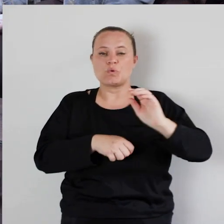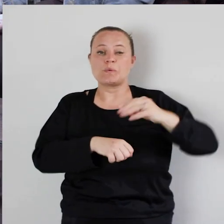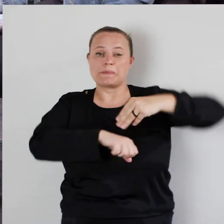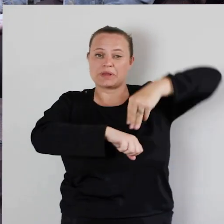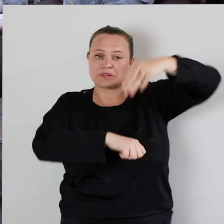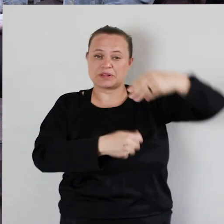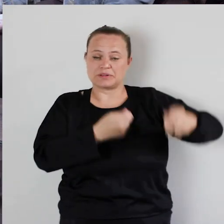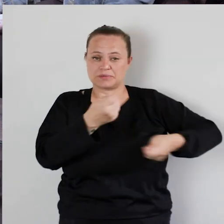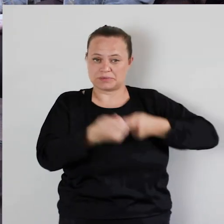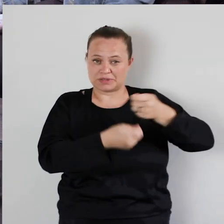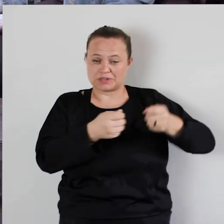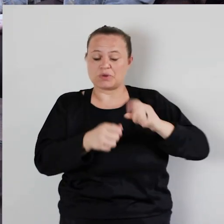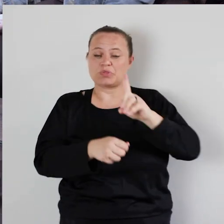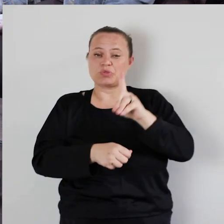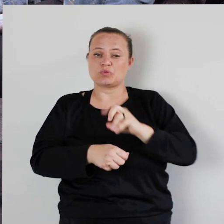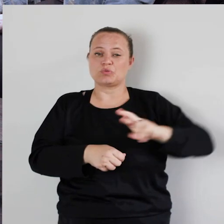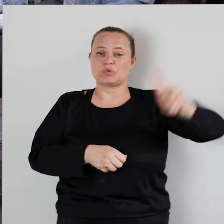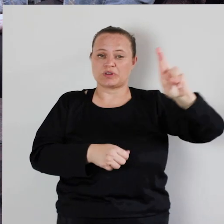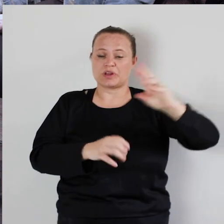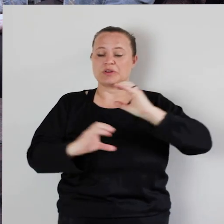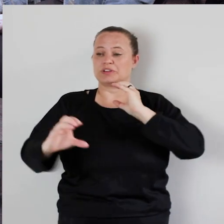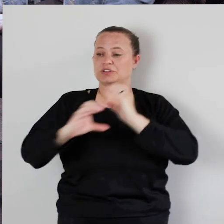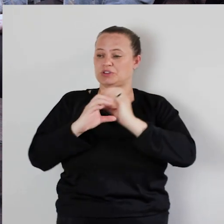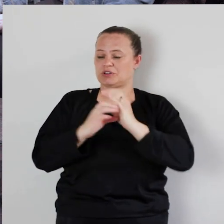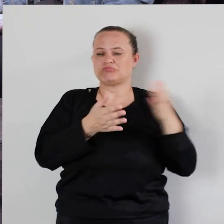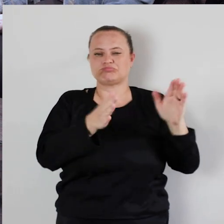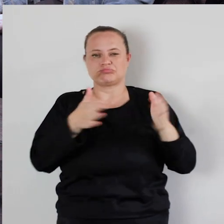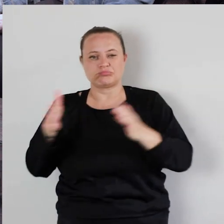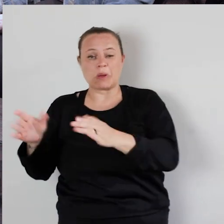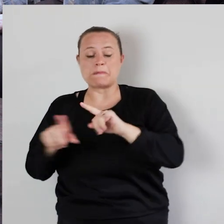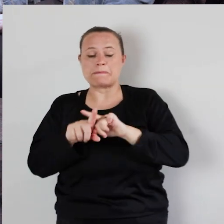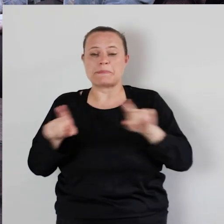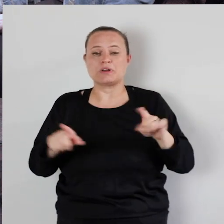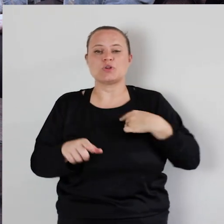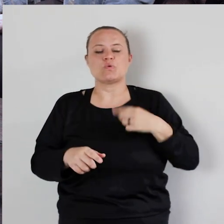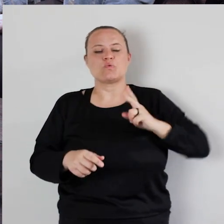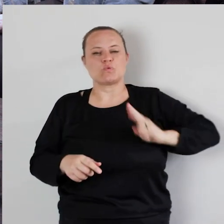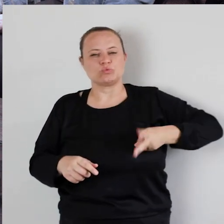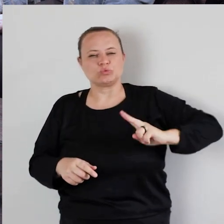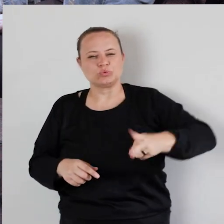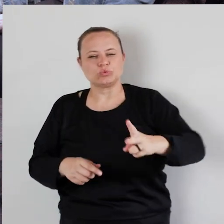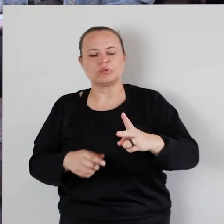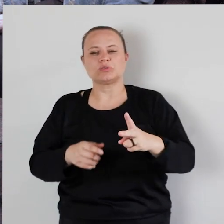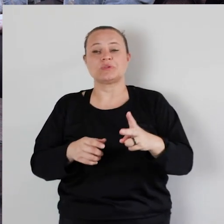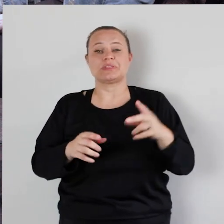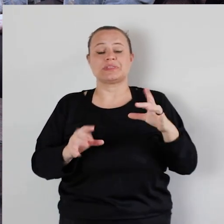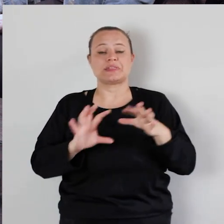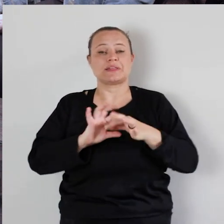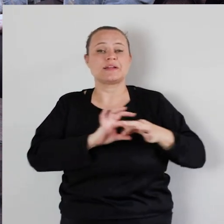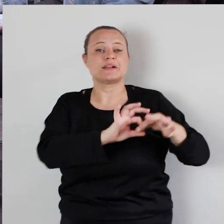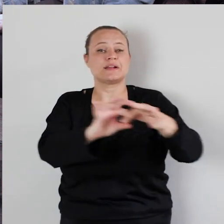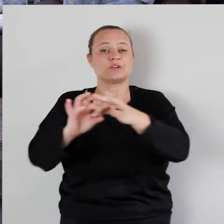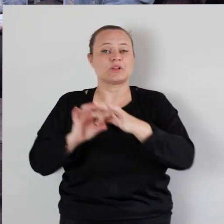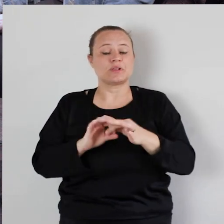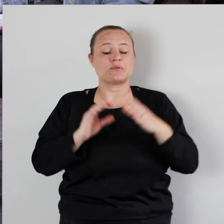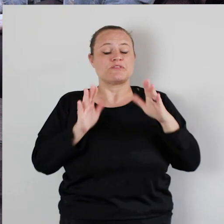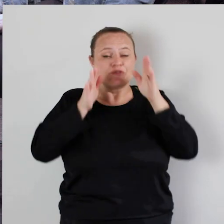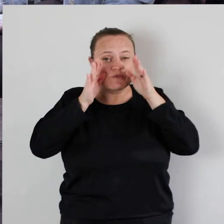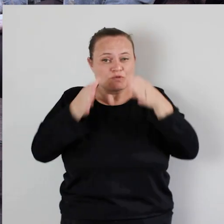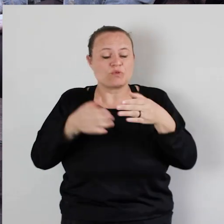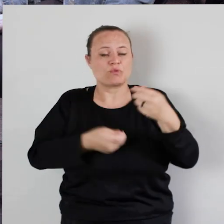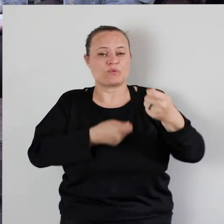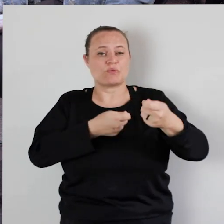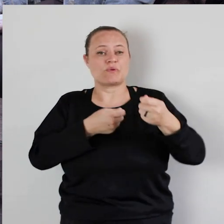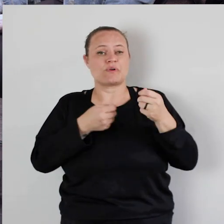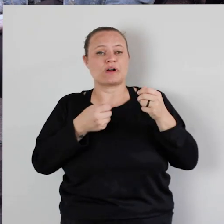entro num curso de mestrado em administração, o doutorado é em engenharia de produção, mas eu dou sequência em estudos relacionados